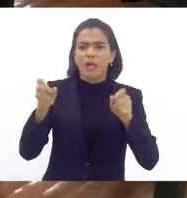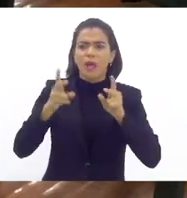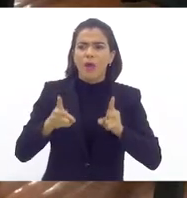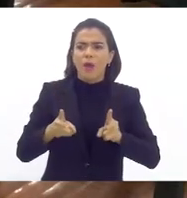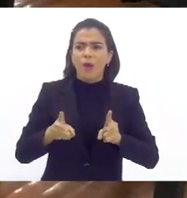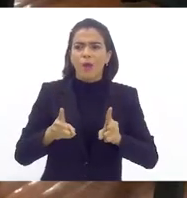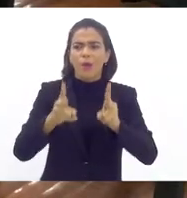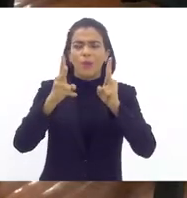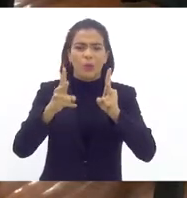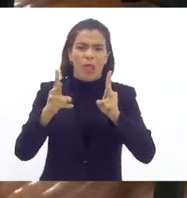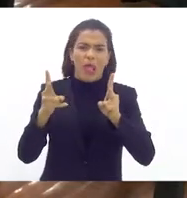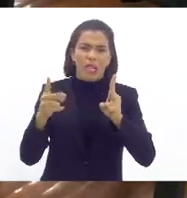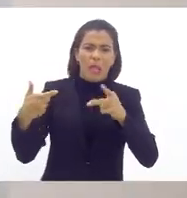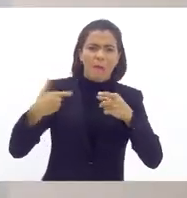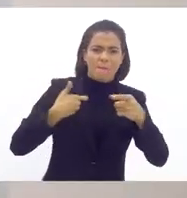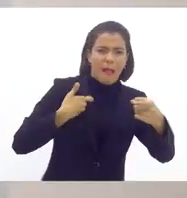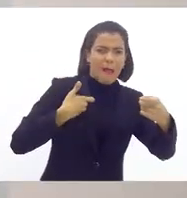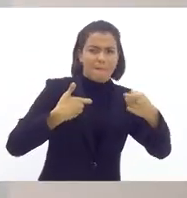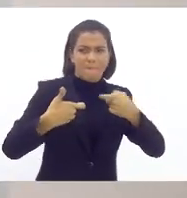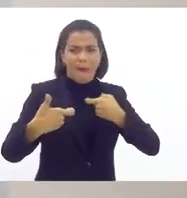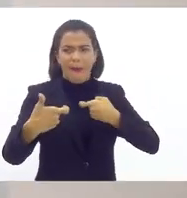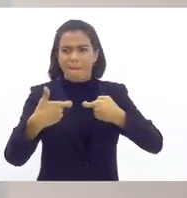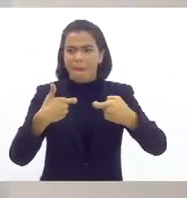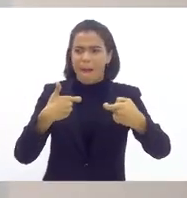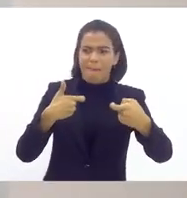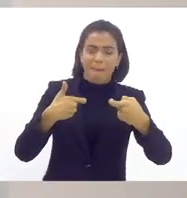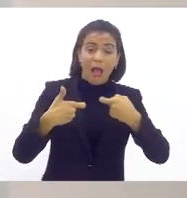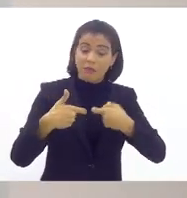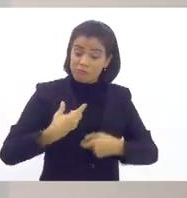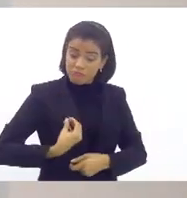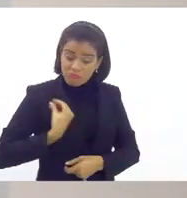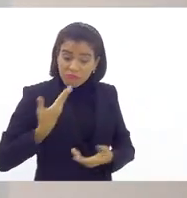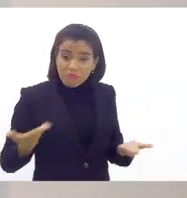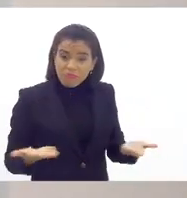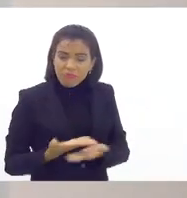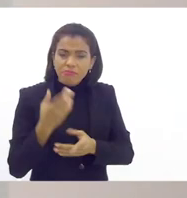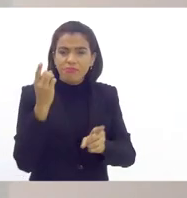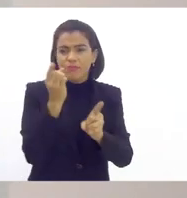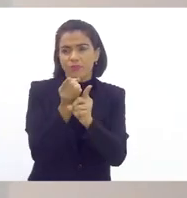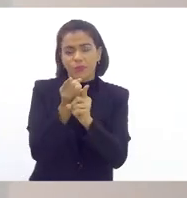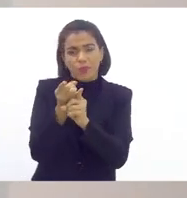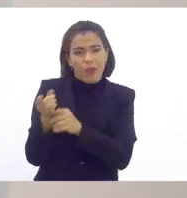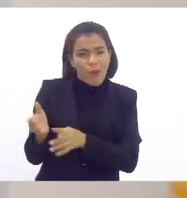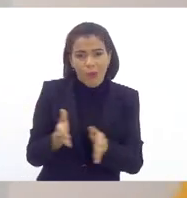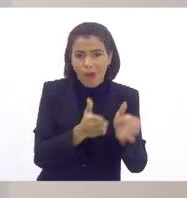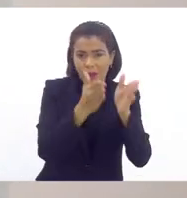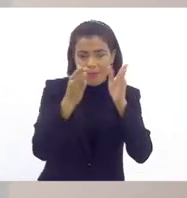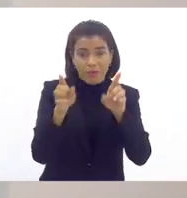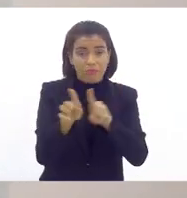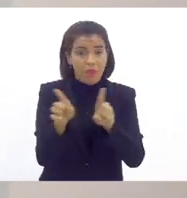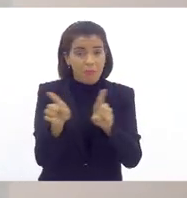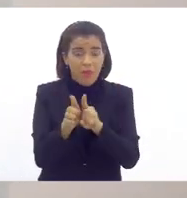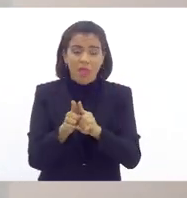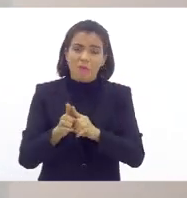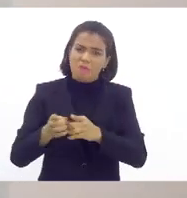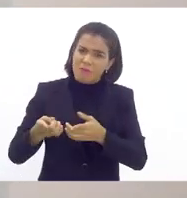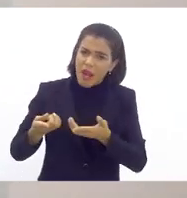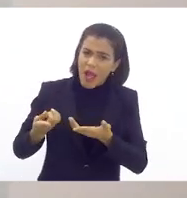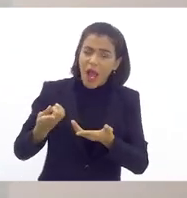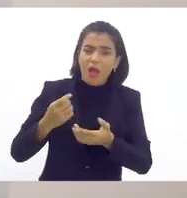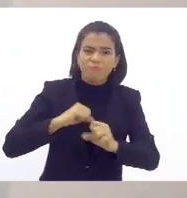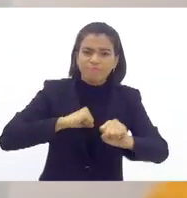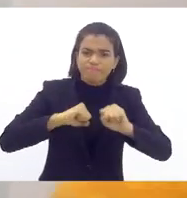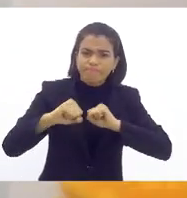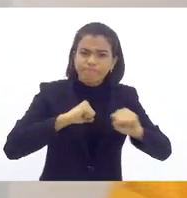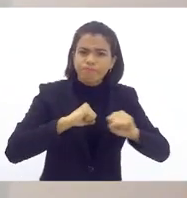nos matando e estamos aqui para encontrar o caminho e para combater toda e qualquer